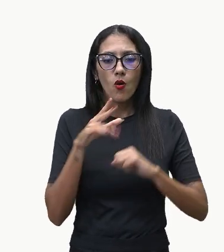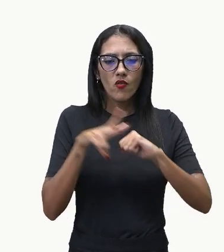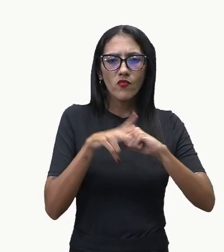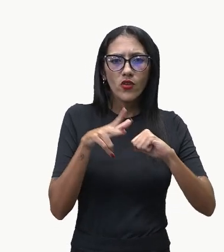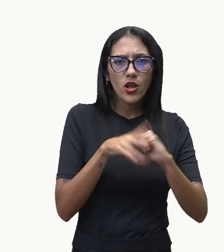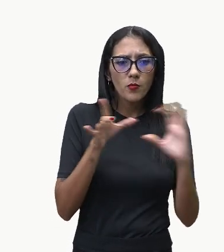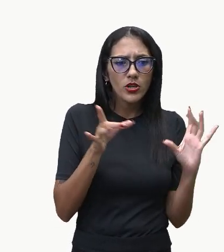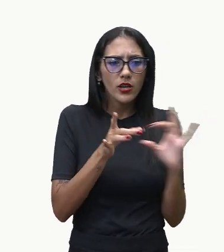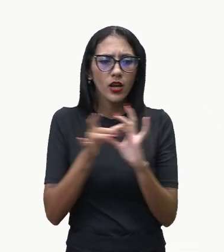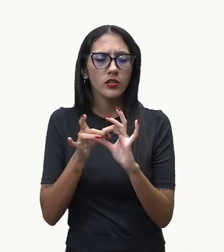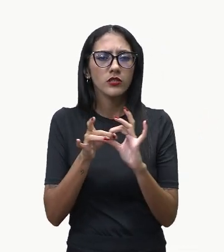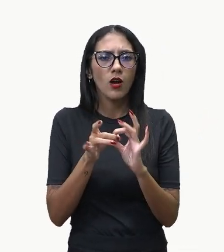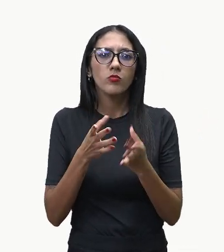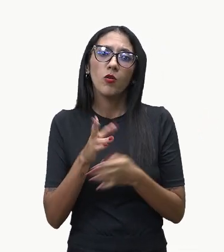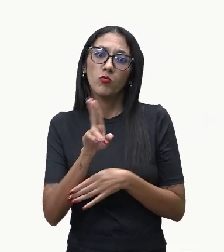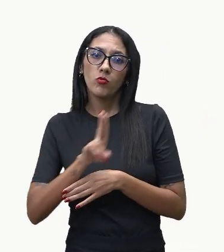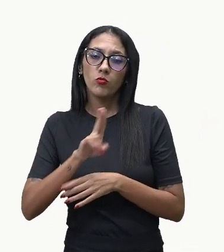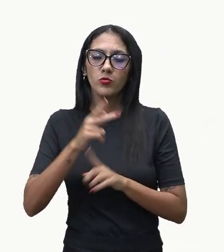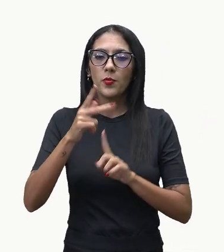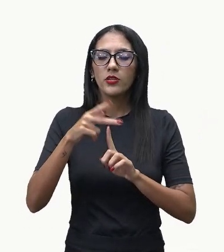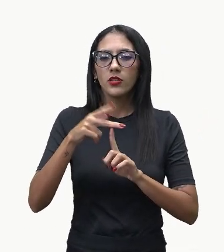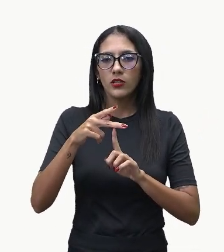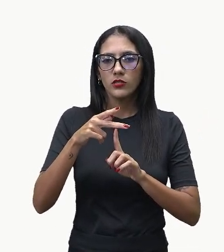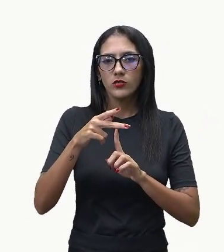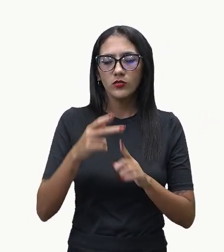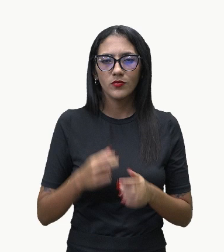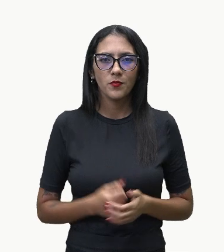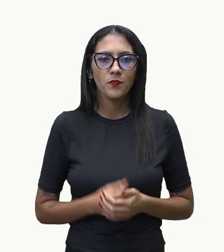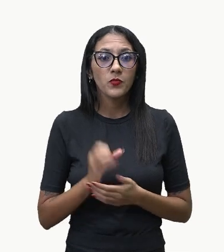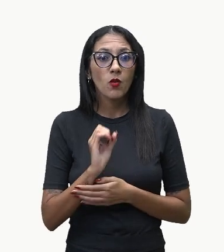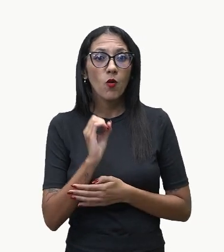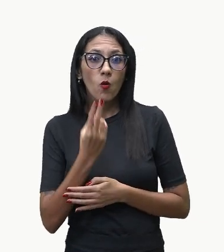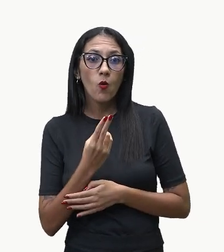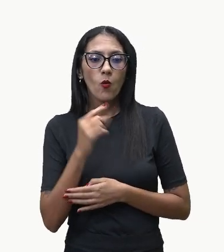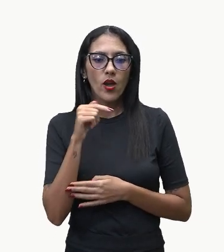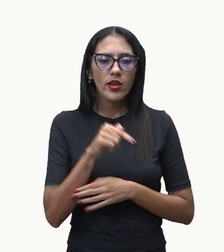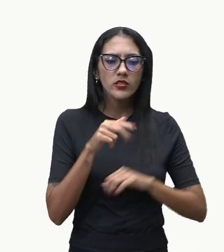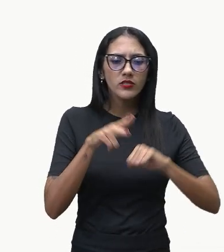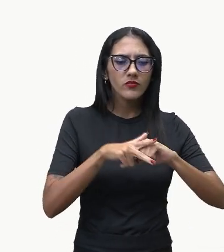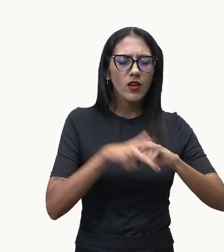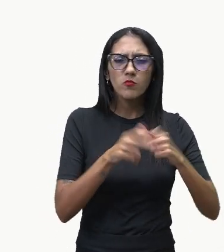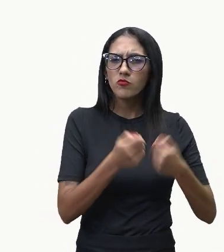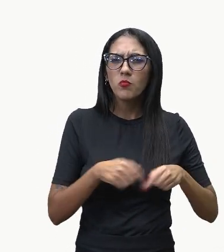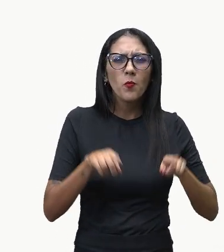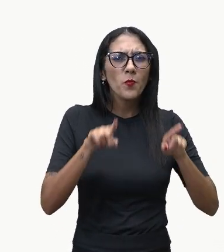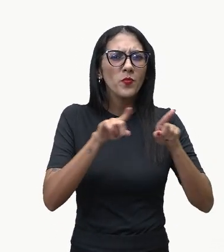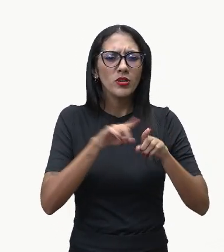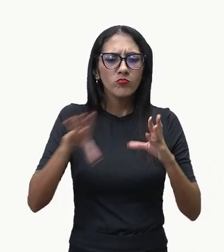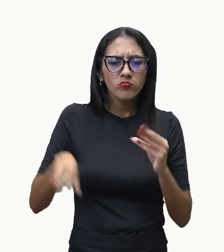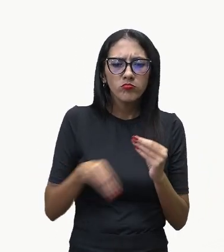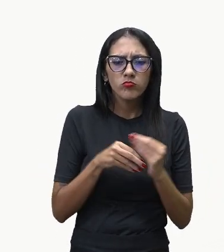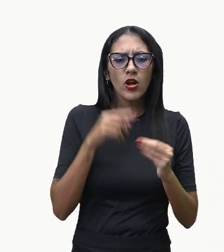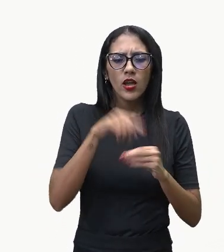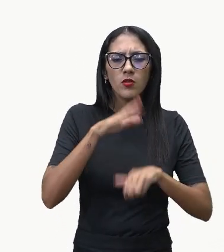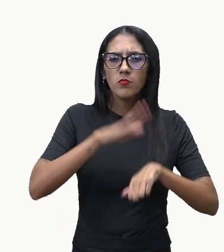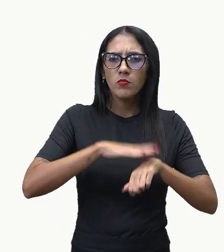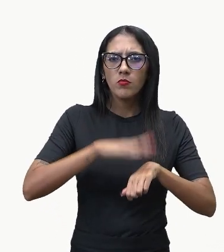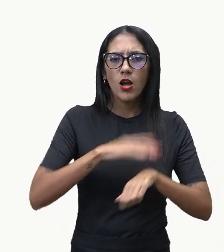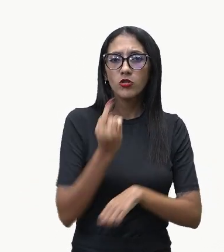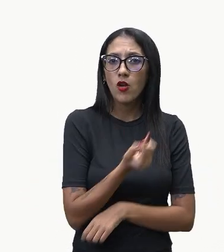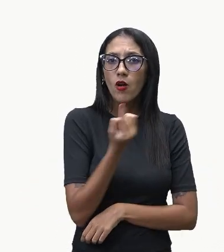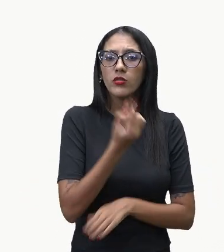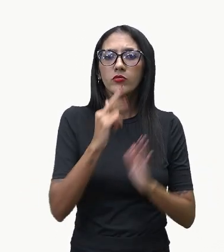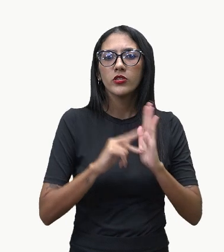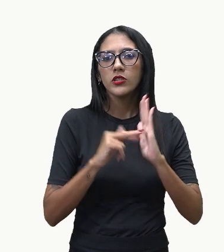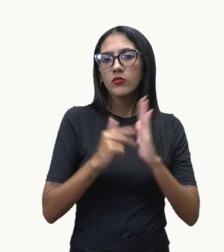com predicativo, correto? Ou então, se é um verbo que não precisa de complemento, é um verbo intransitivo, né? Isso aqui